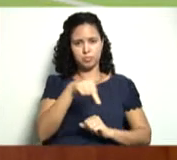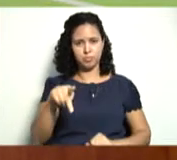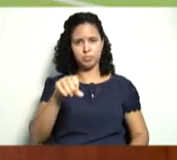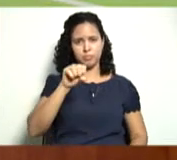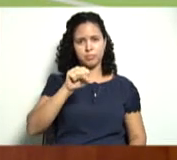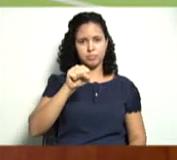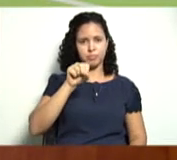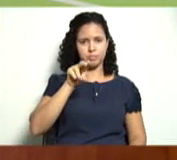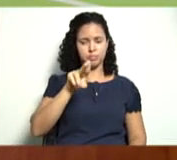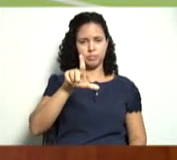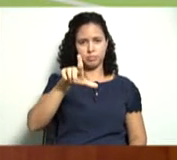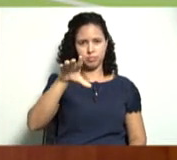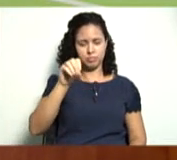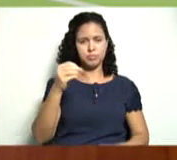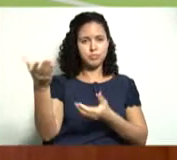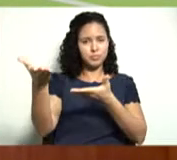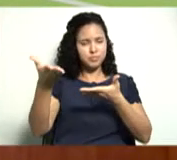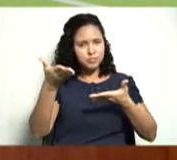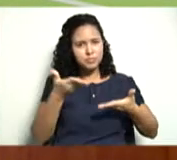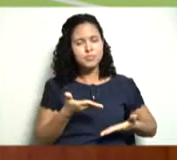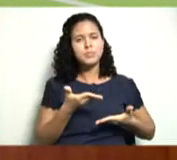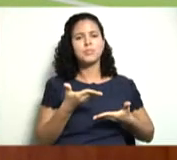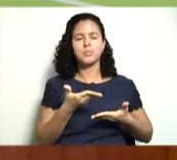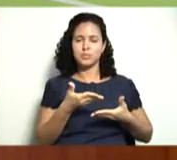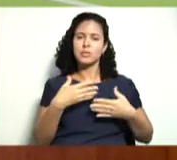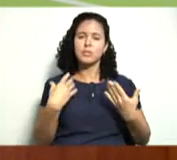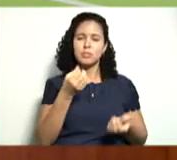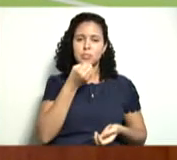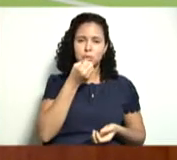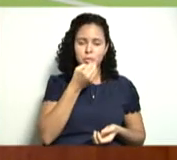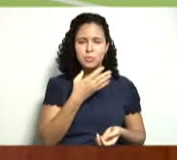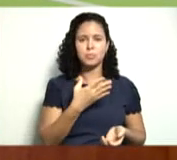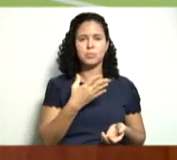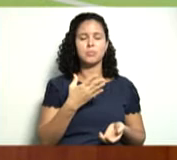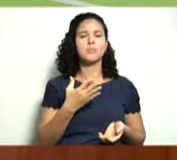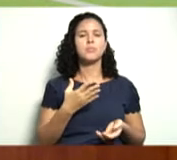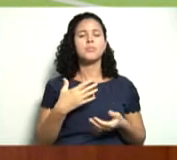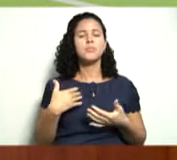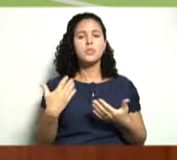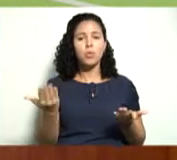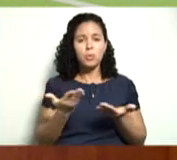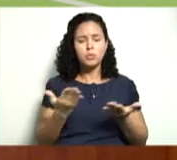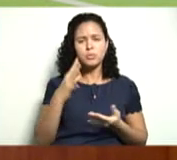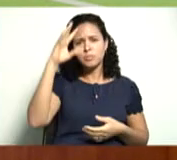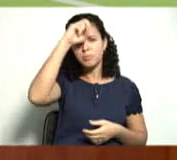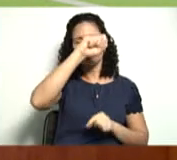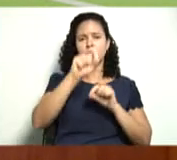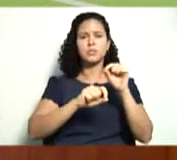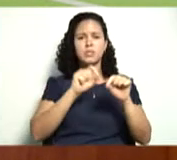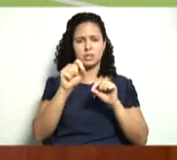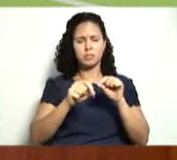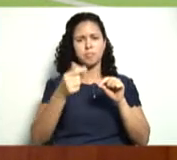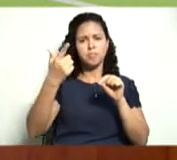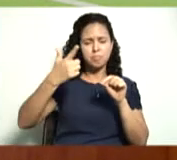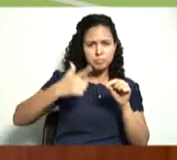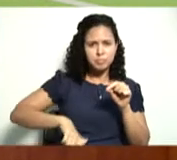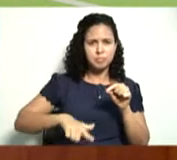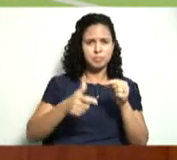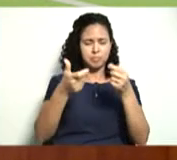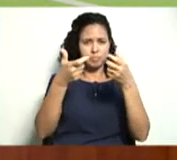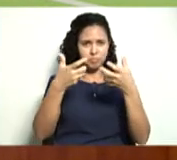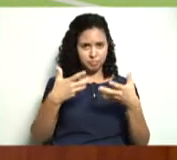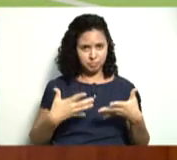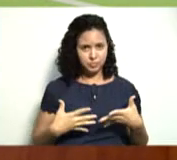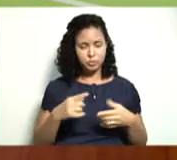sejam bem vindos à nossa aula high tech já fez uma introdução aí que a gente vai aprender hoje eu quero só enfatizar para que vocês não